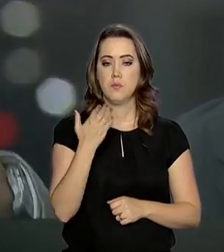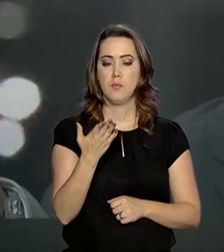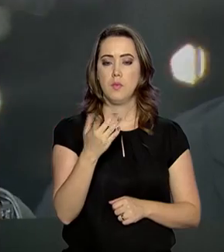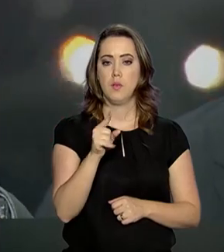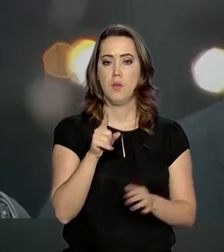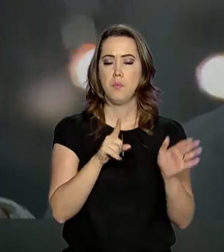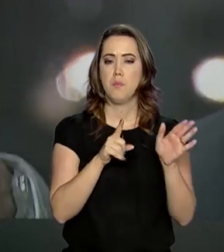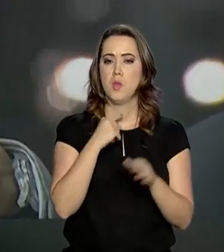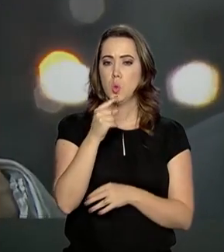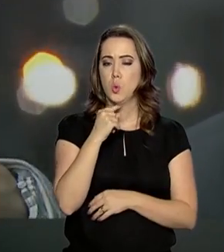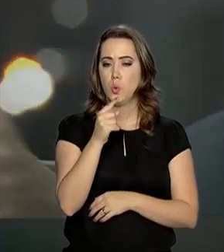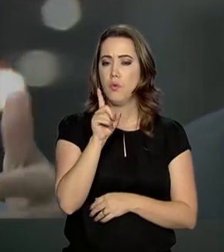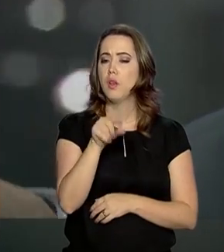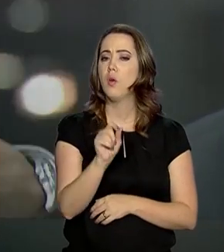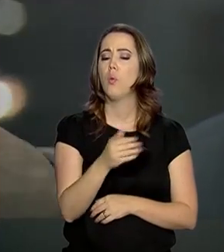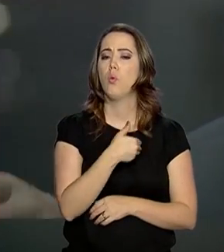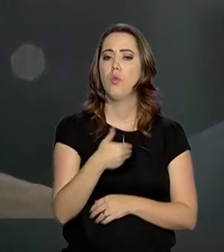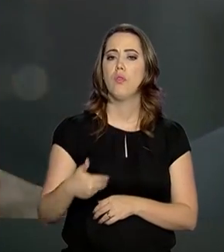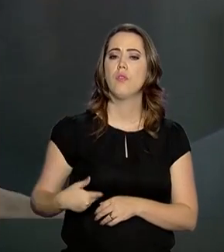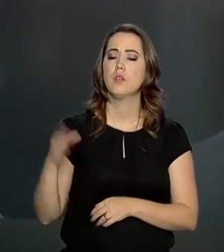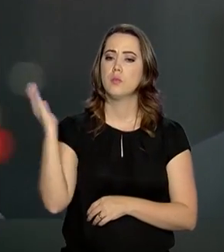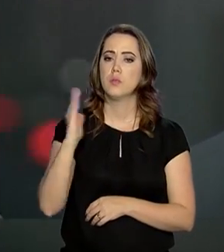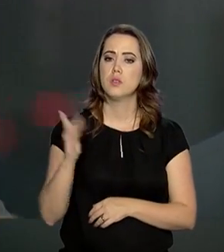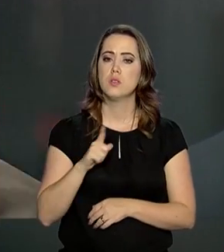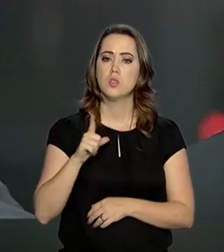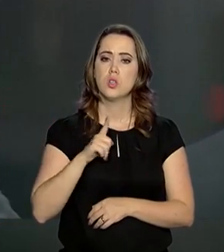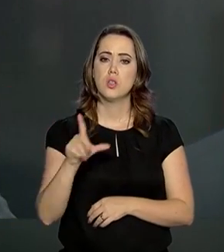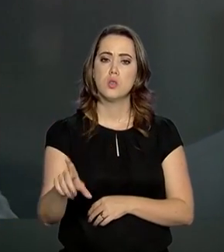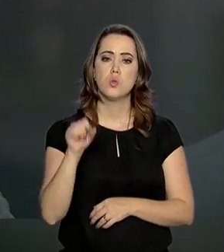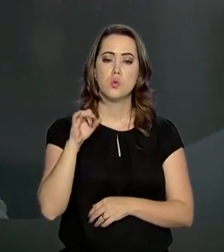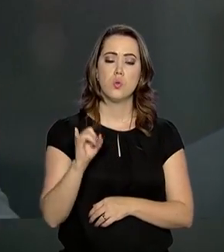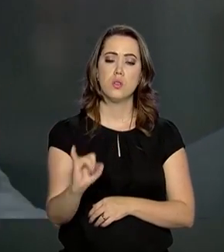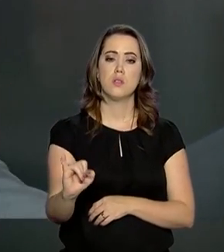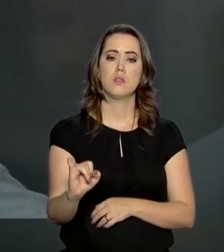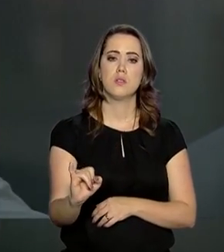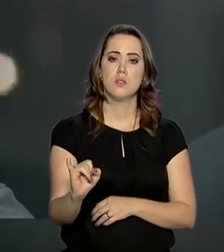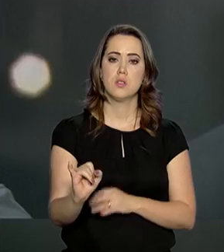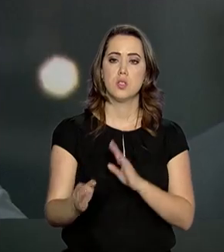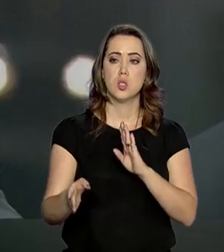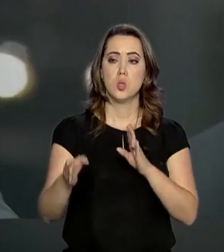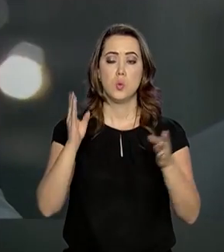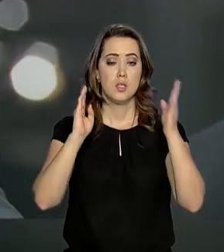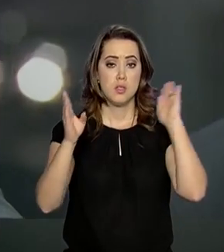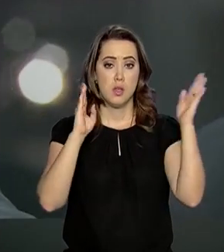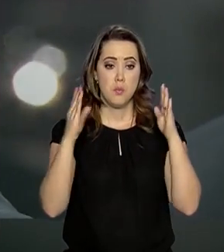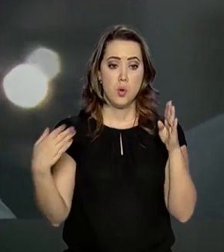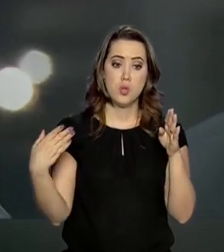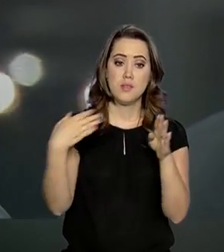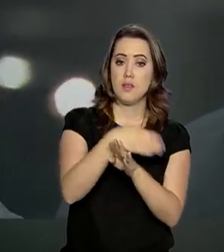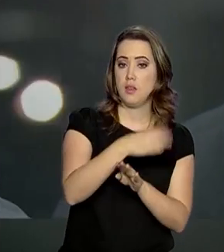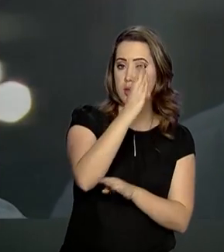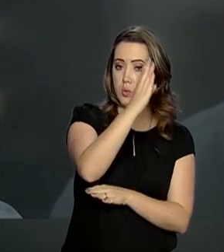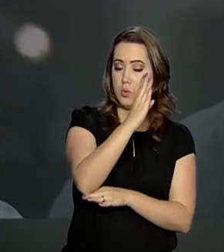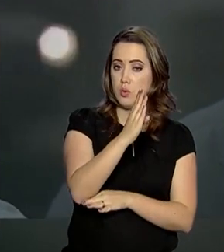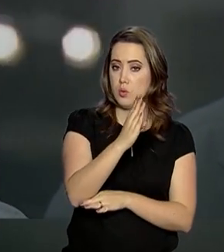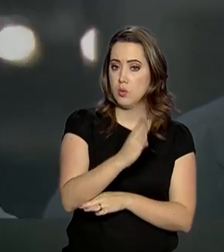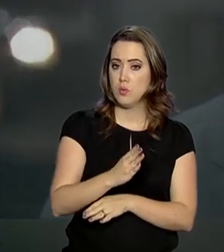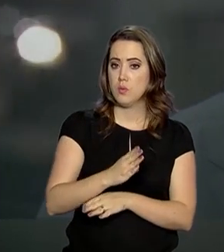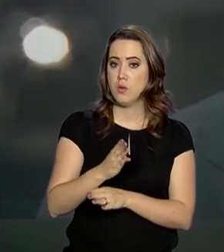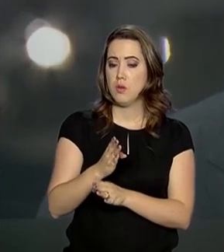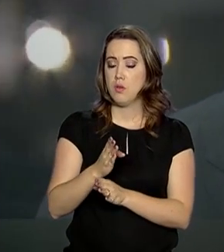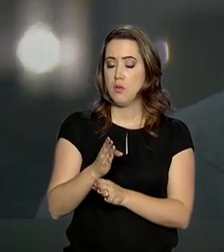e a minha dúvida é exatamente o governo brasileiro já tem uma alternativa caso os caminhões cheguem lá em pacaraima na fronteira a a